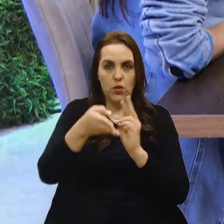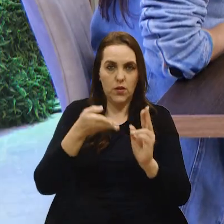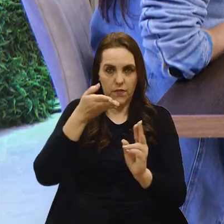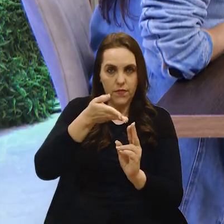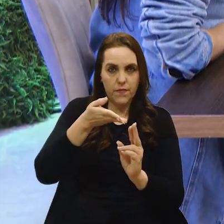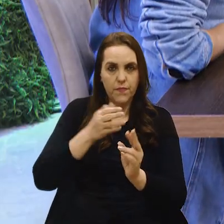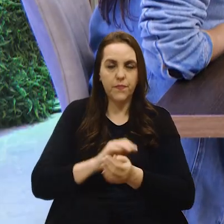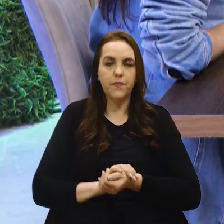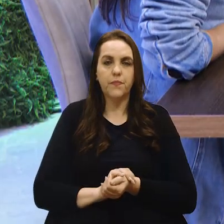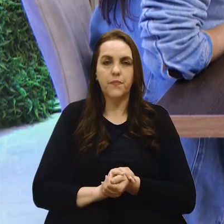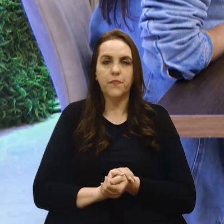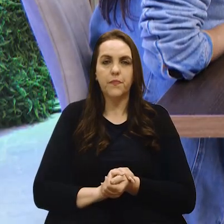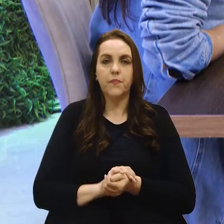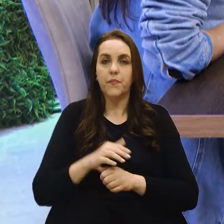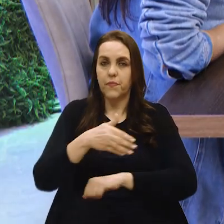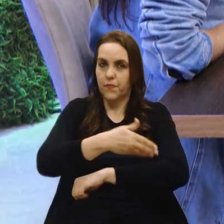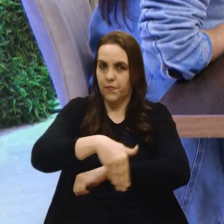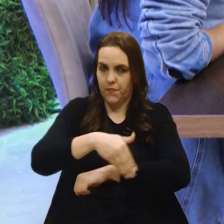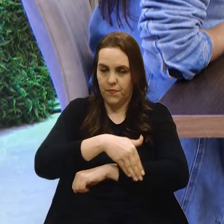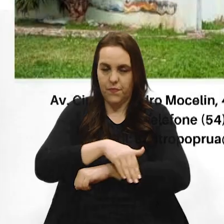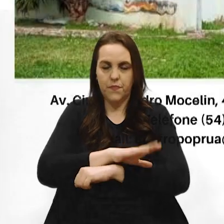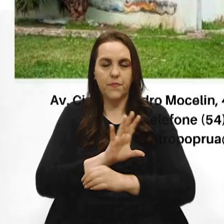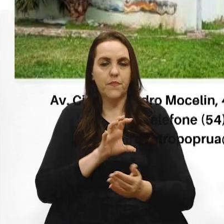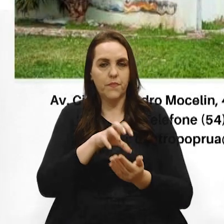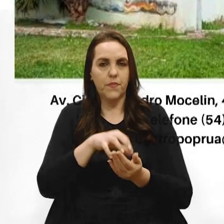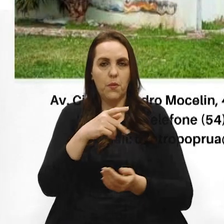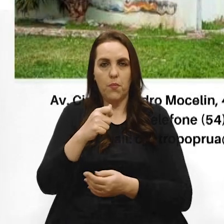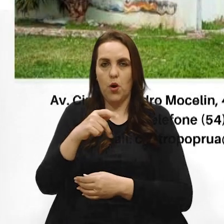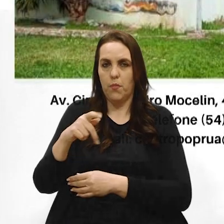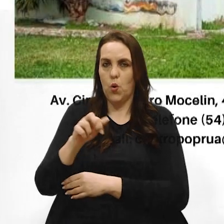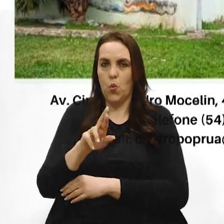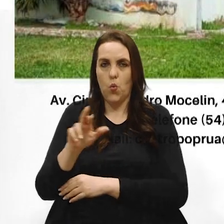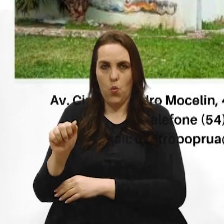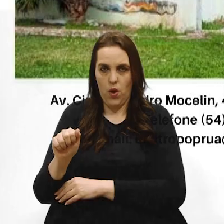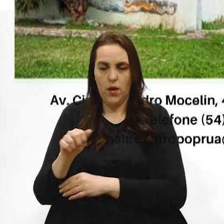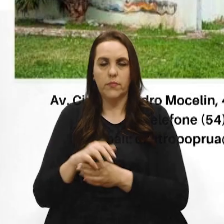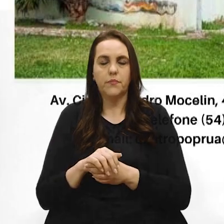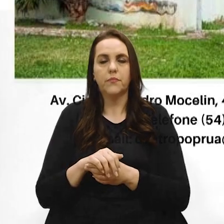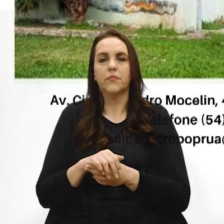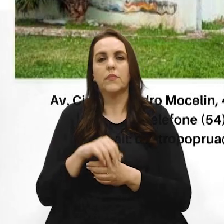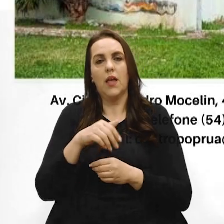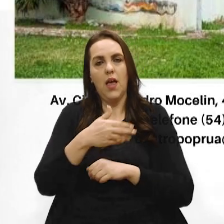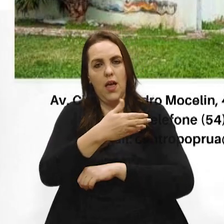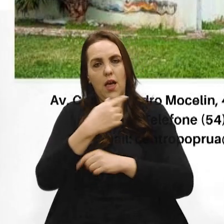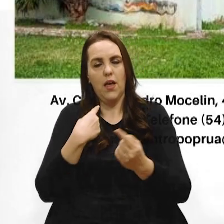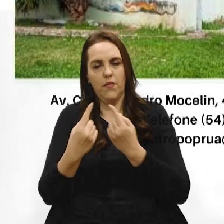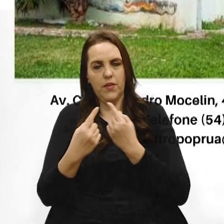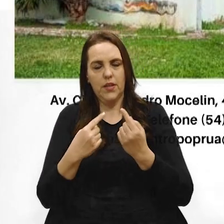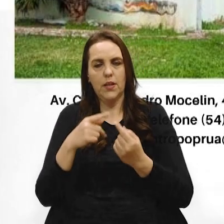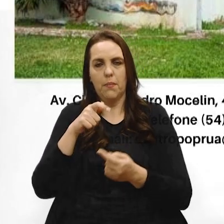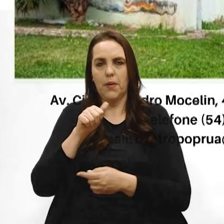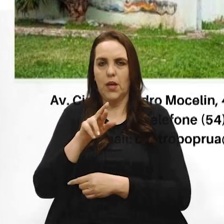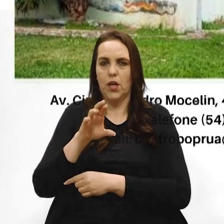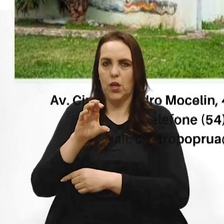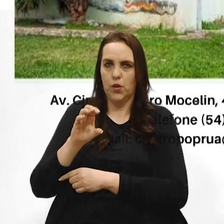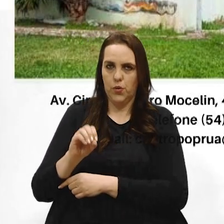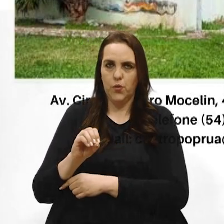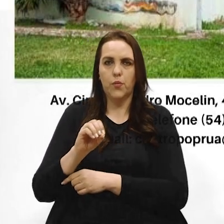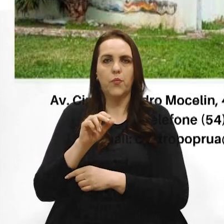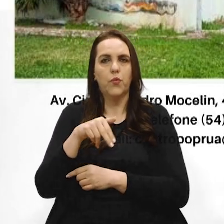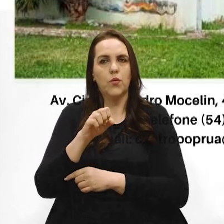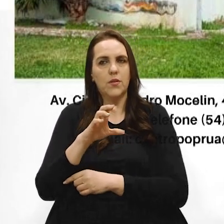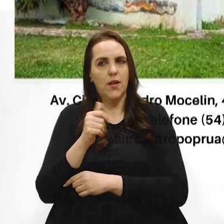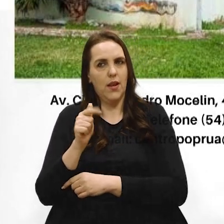referência. Isso, então aqui é o nosso endereço do Centro Pop Rua, né? Avenida Circular Pedro Mocelin.